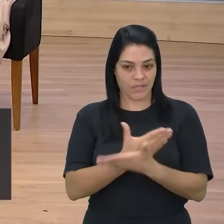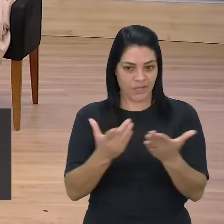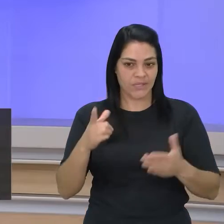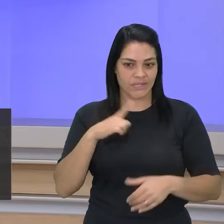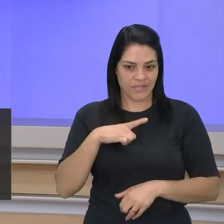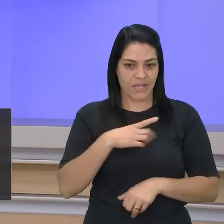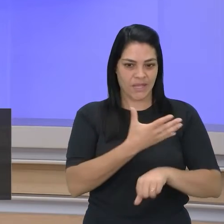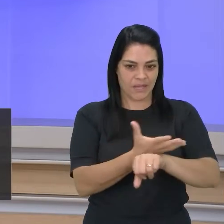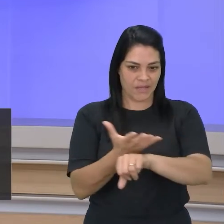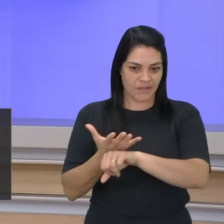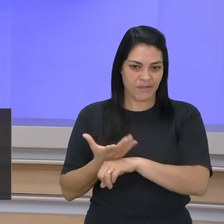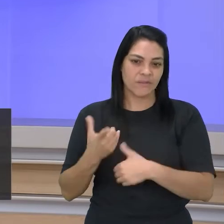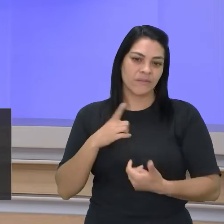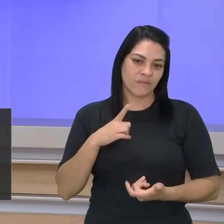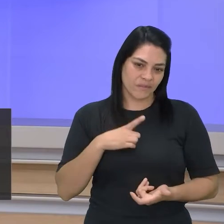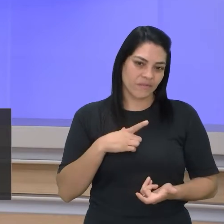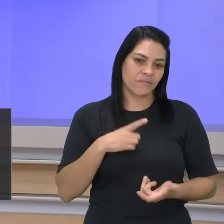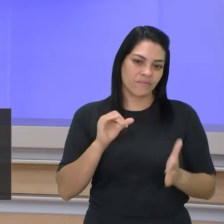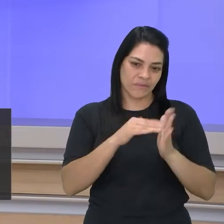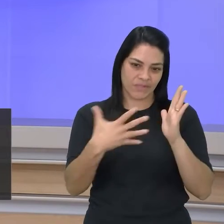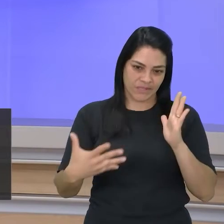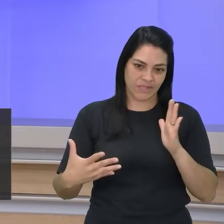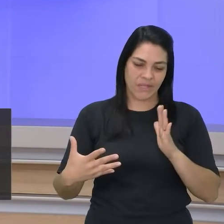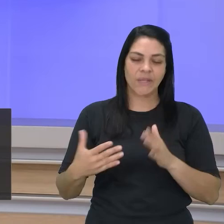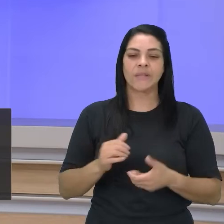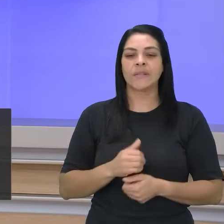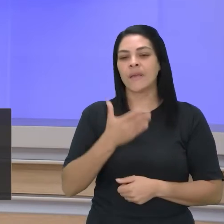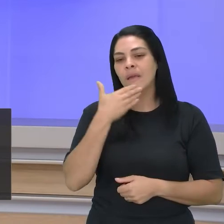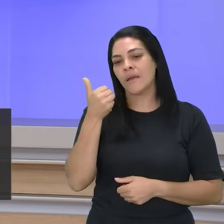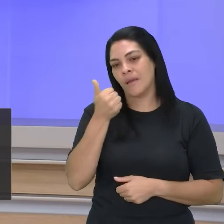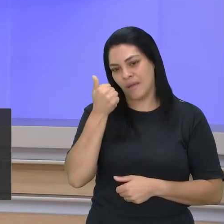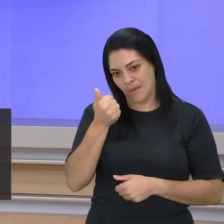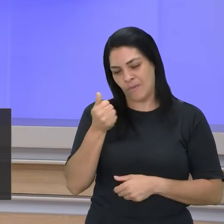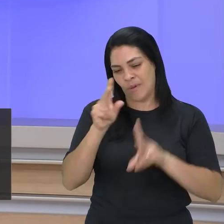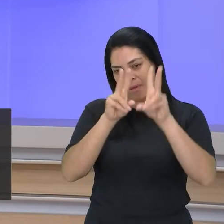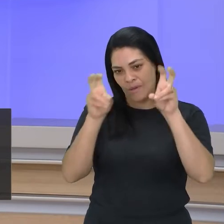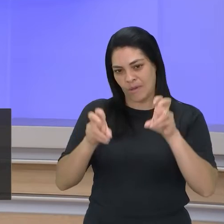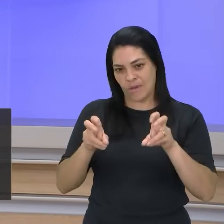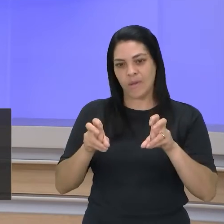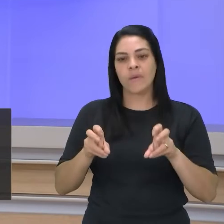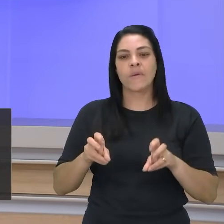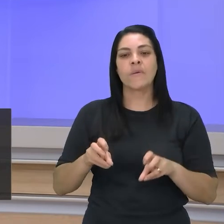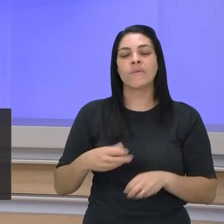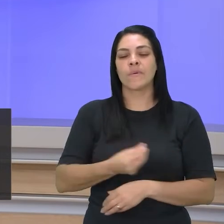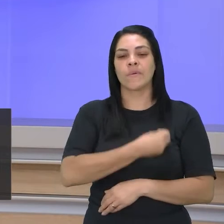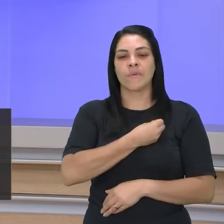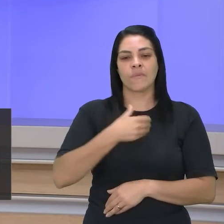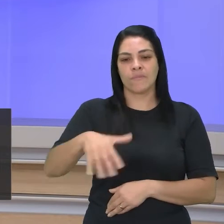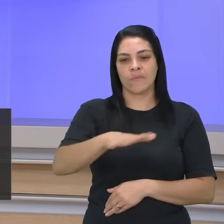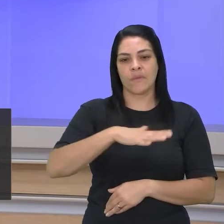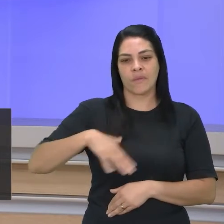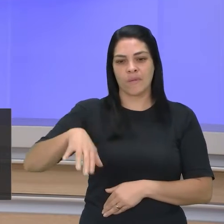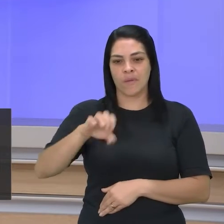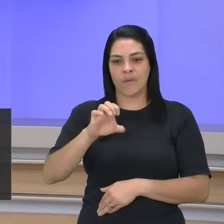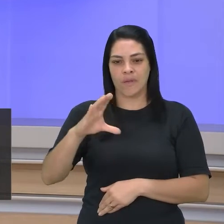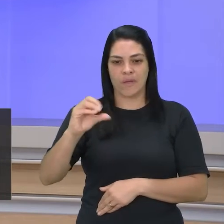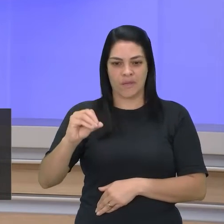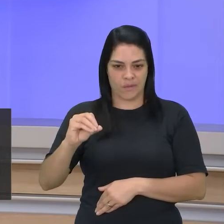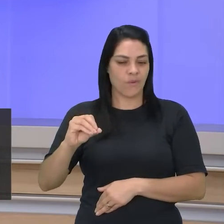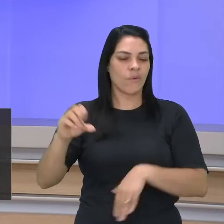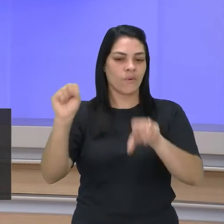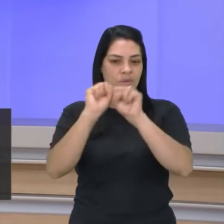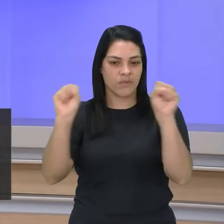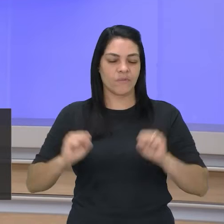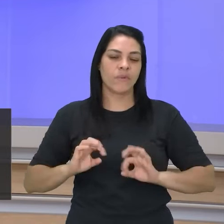componentes curriculares que vão dialogar mais com a temática de biomas, ecossistemas e todos